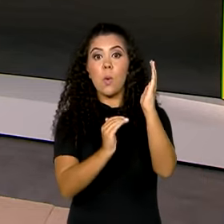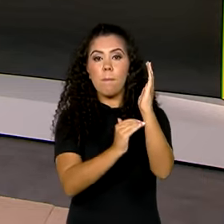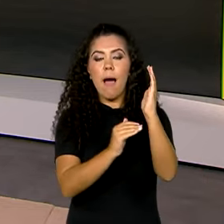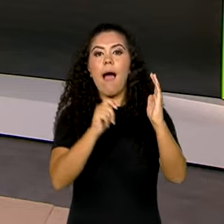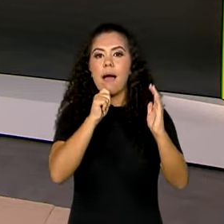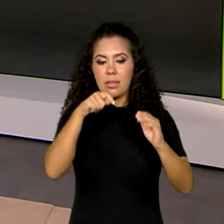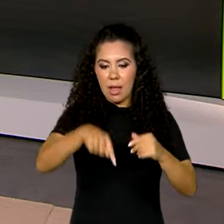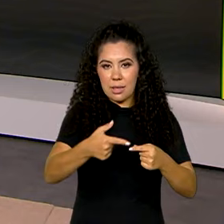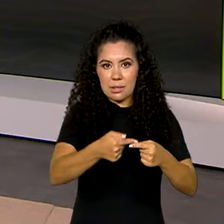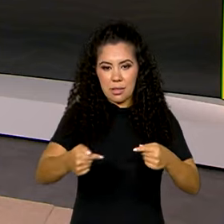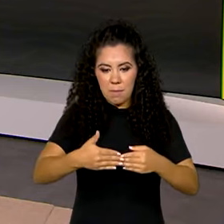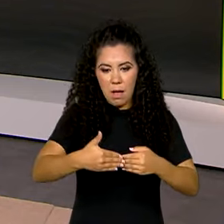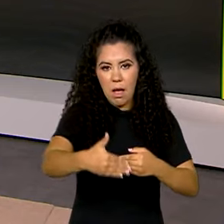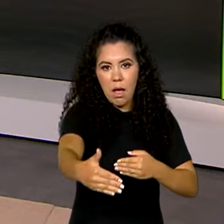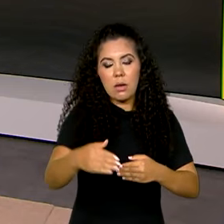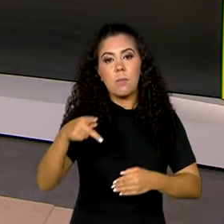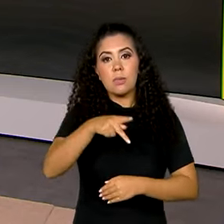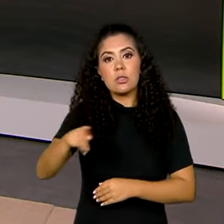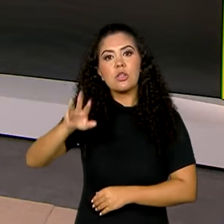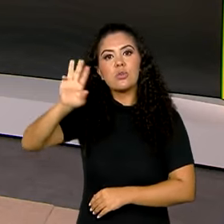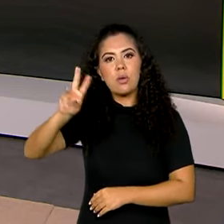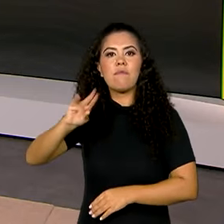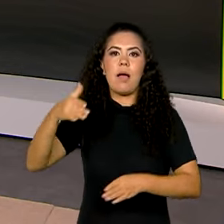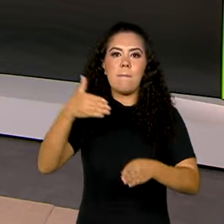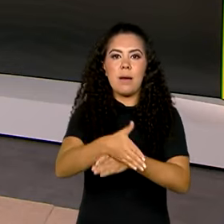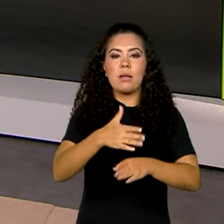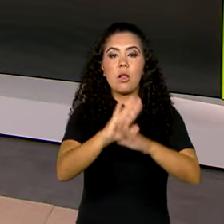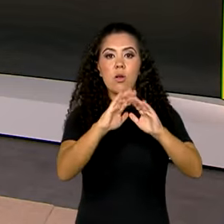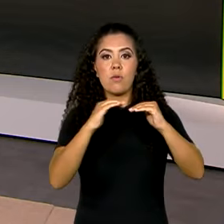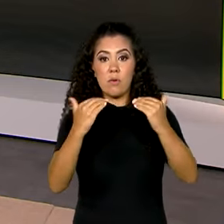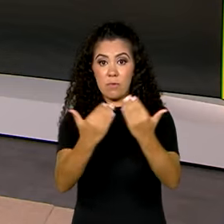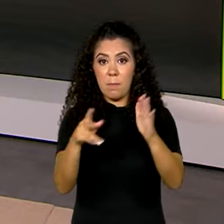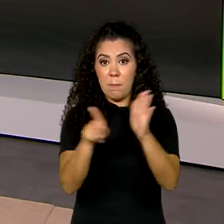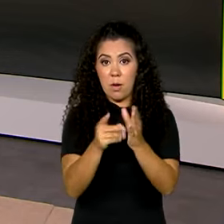nesta semana, Lula vai participar da Conferência